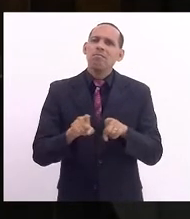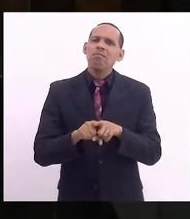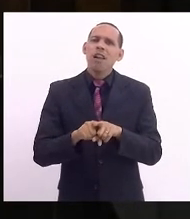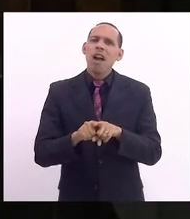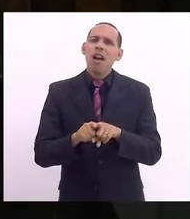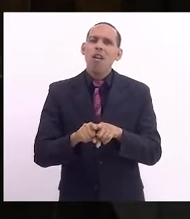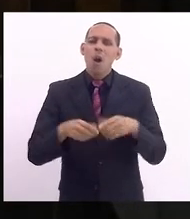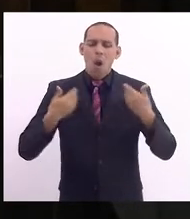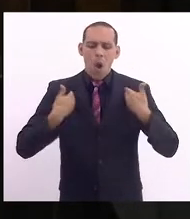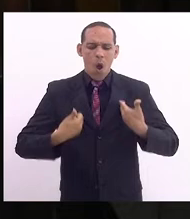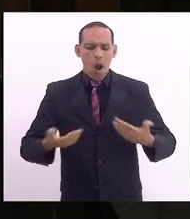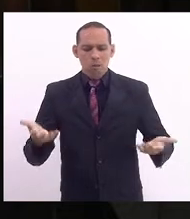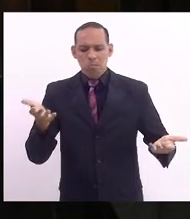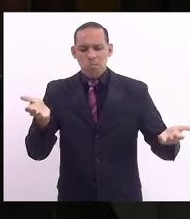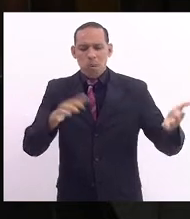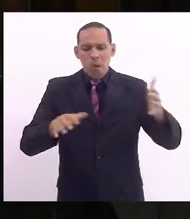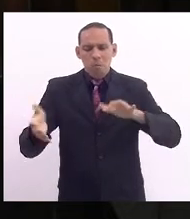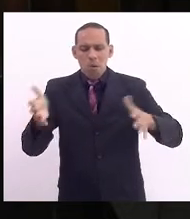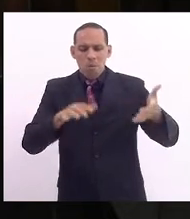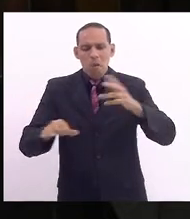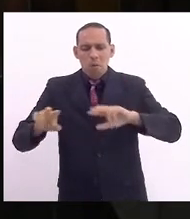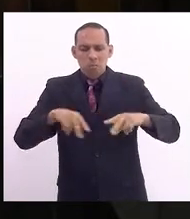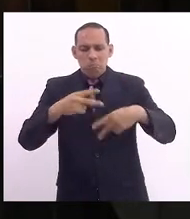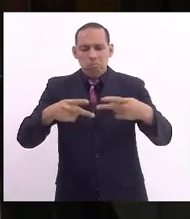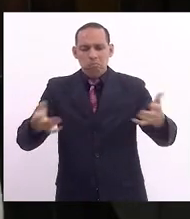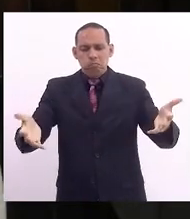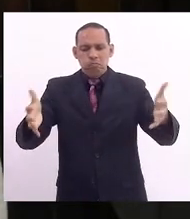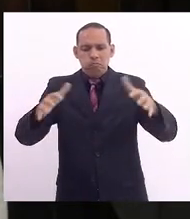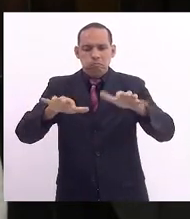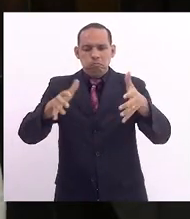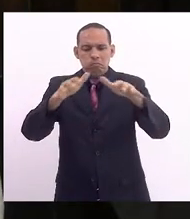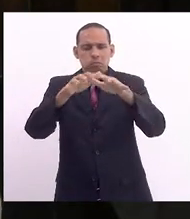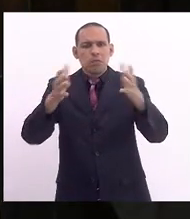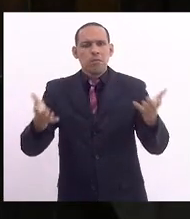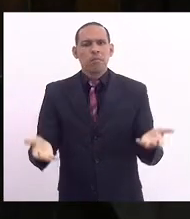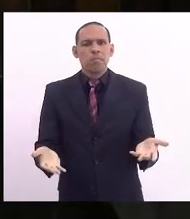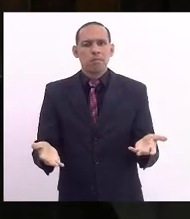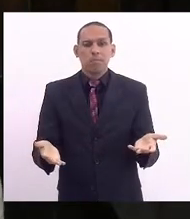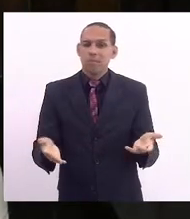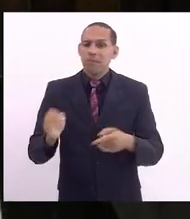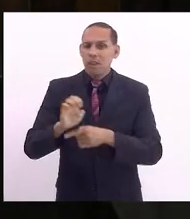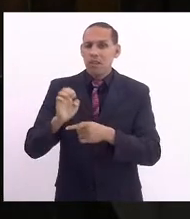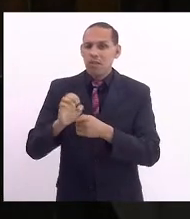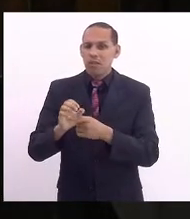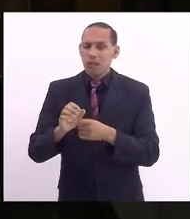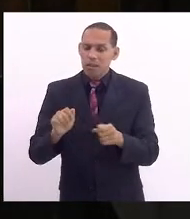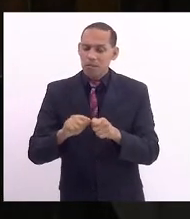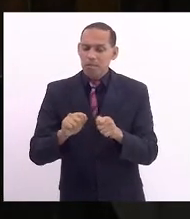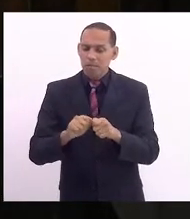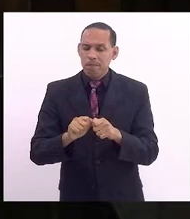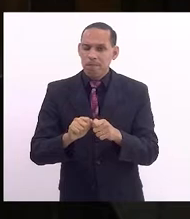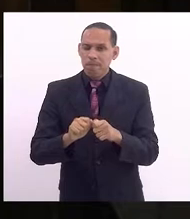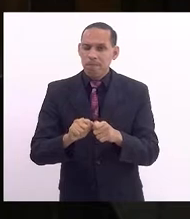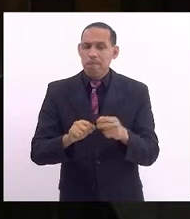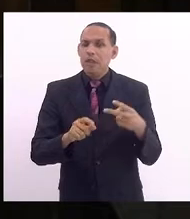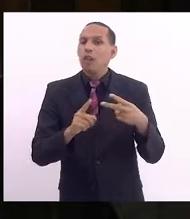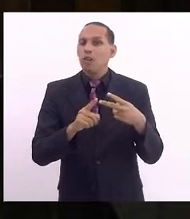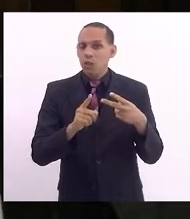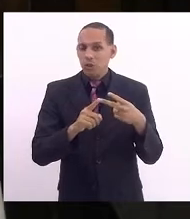empilhados, um corpo sobre outro, pelo Estado brasileiro. Segundo, Dani, me